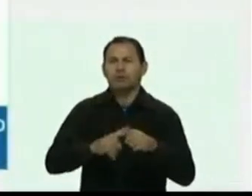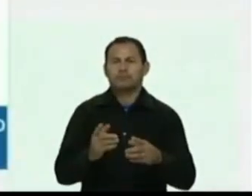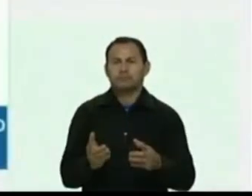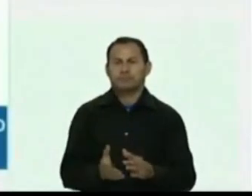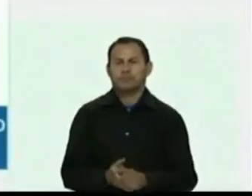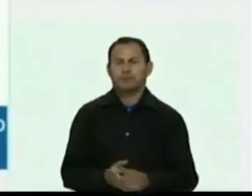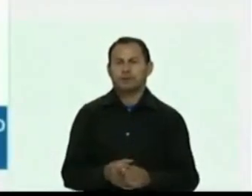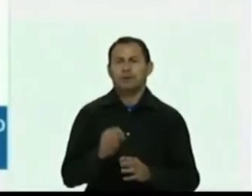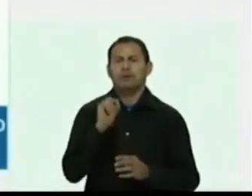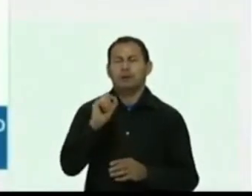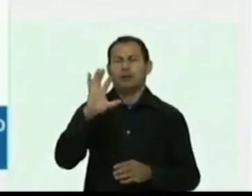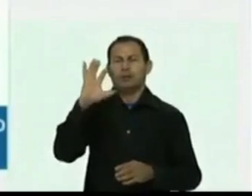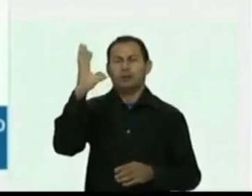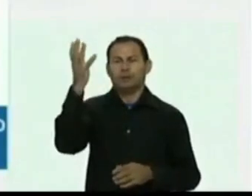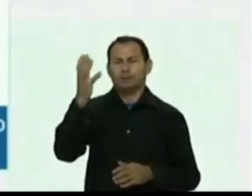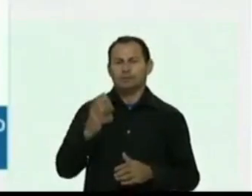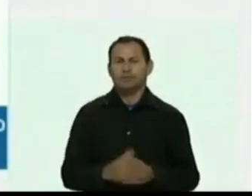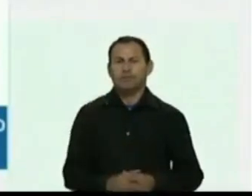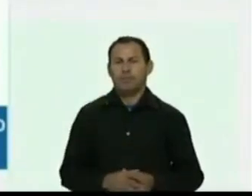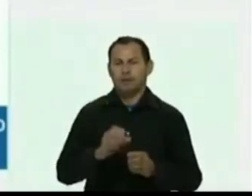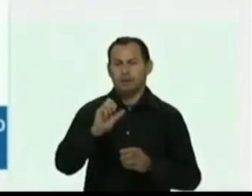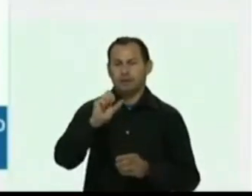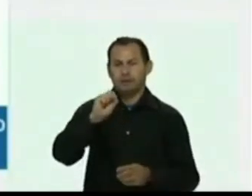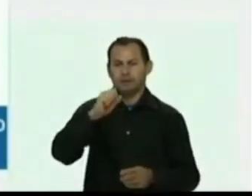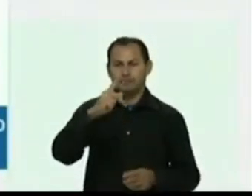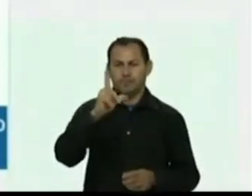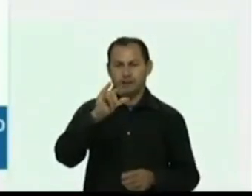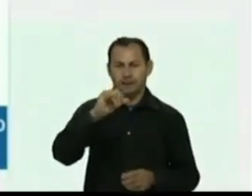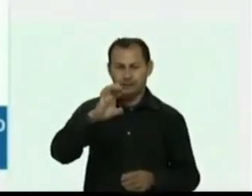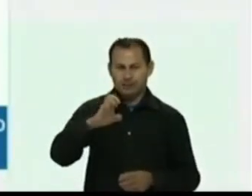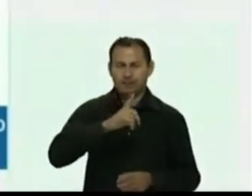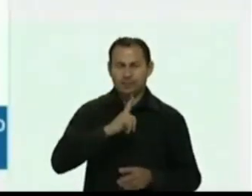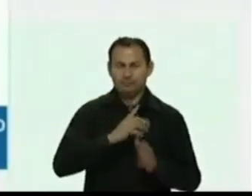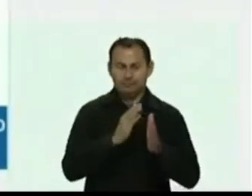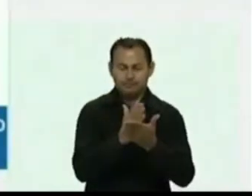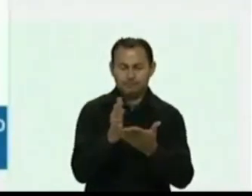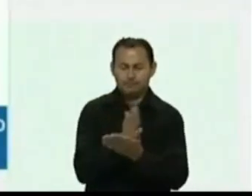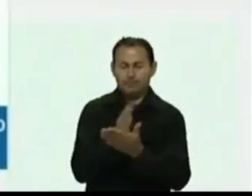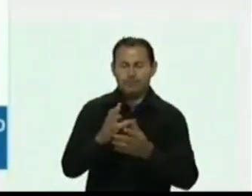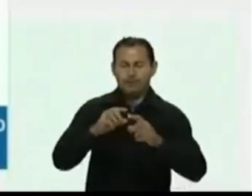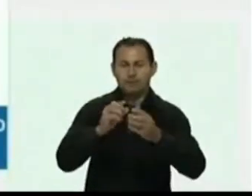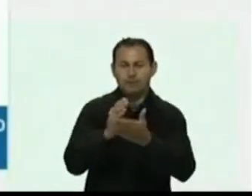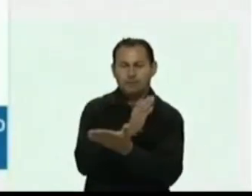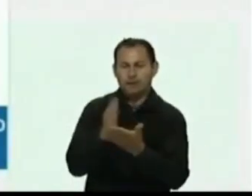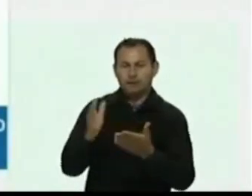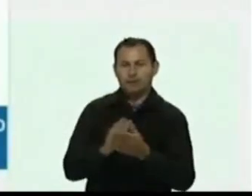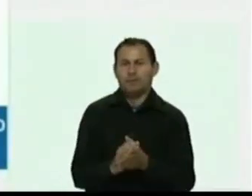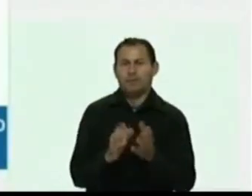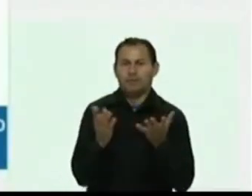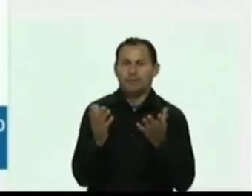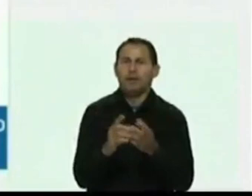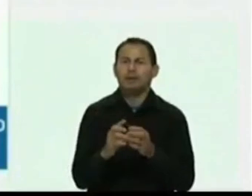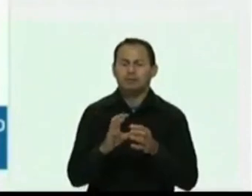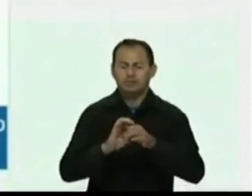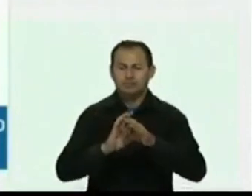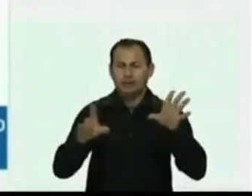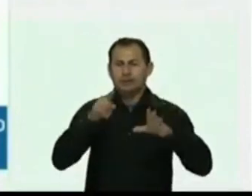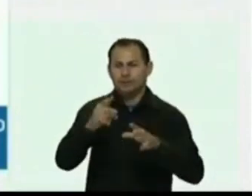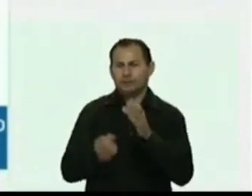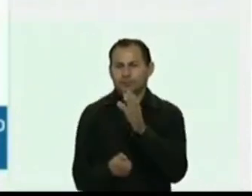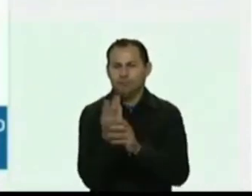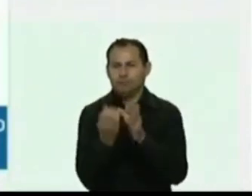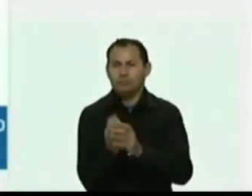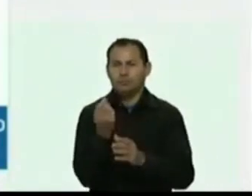Bom, o que acontece é isso, o splicing alternativo e você ter esses pedaços separados, eles permitem que você